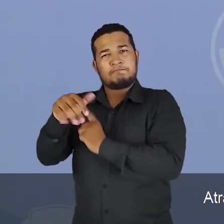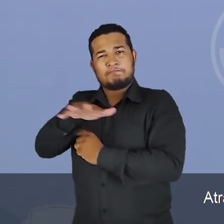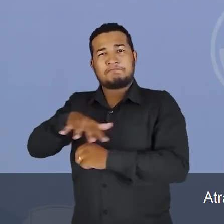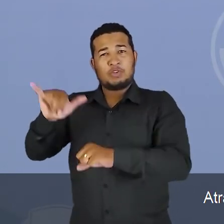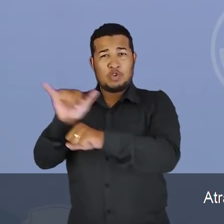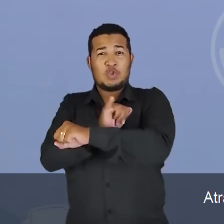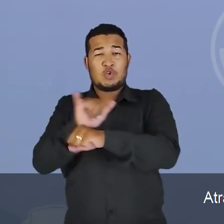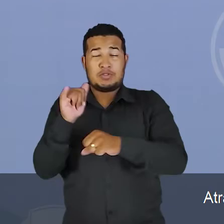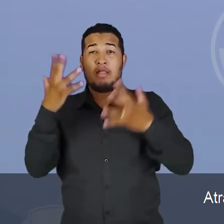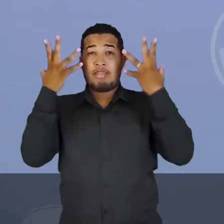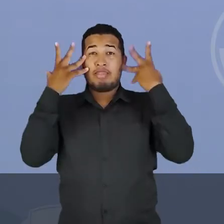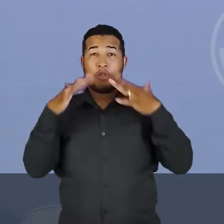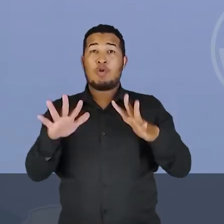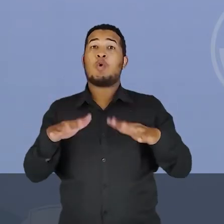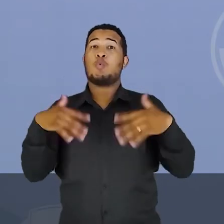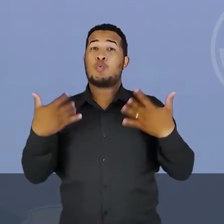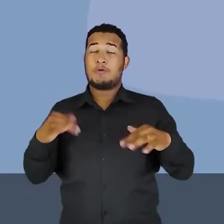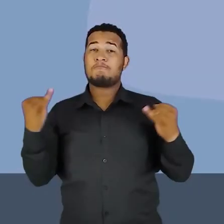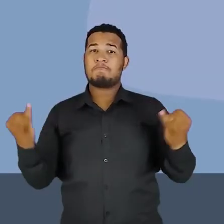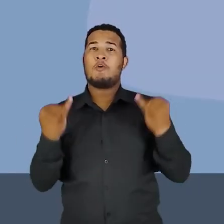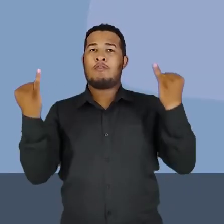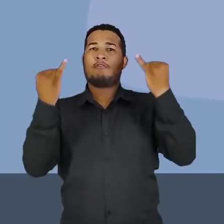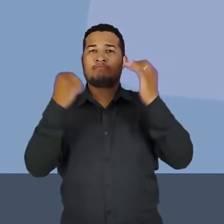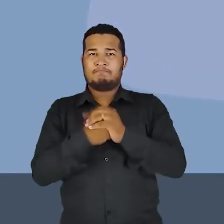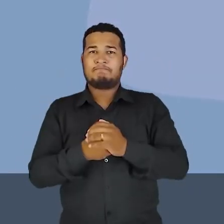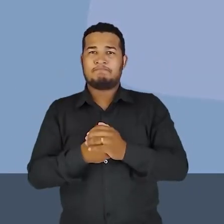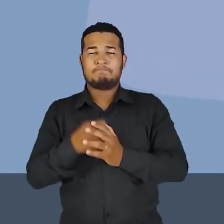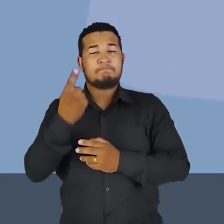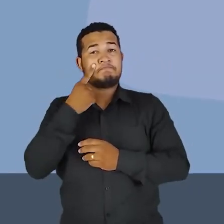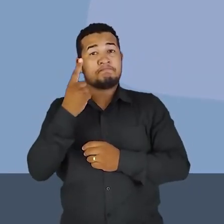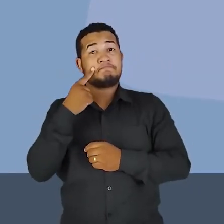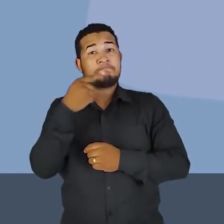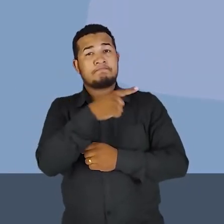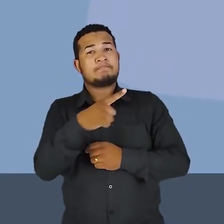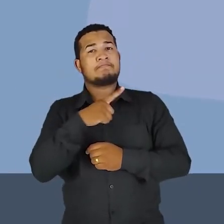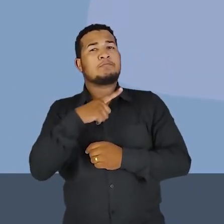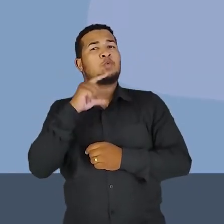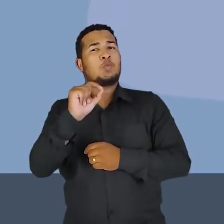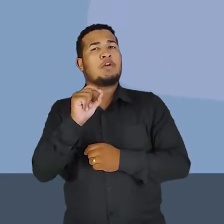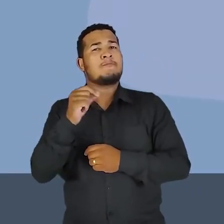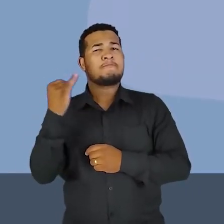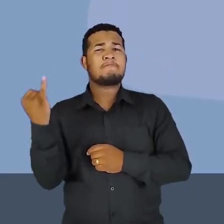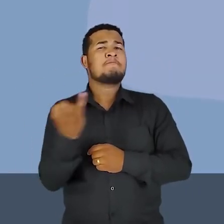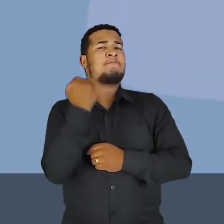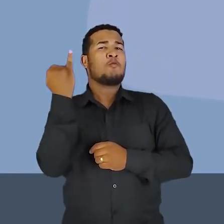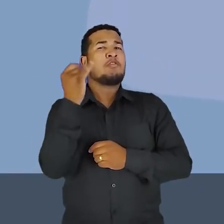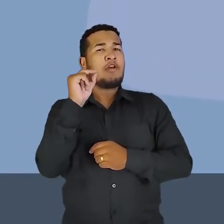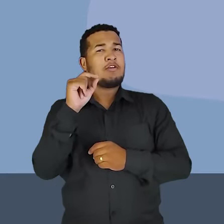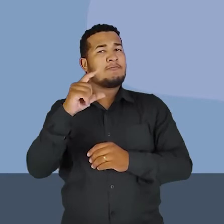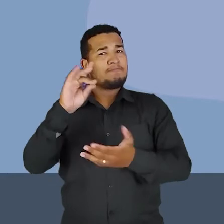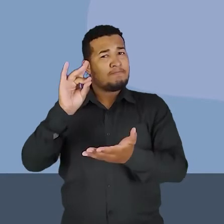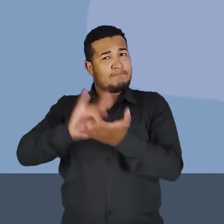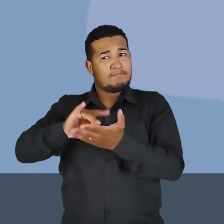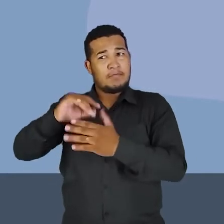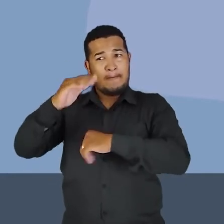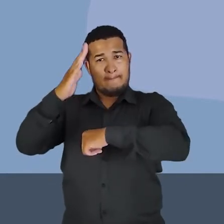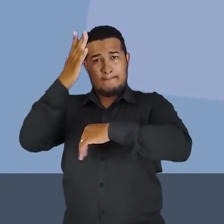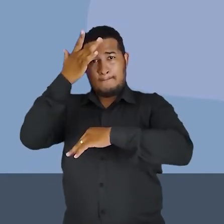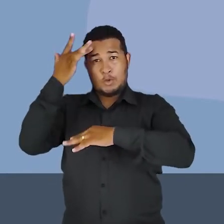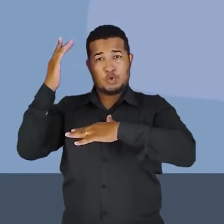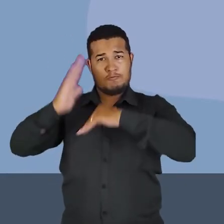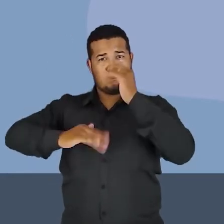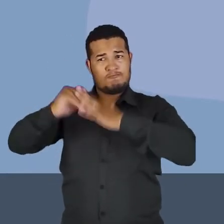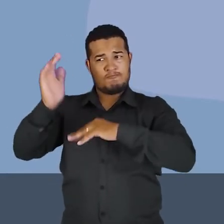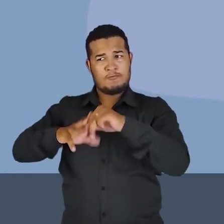recurso natural tão importante. Então, olha na imagem novamente, nós temos aí, ó, é muito importante que o produtor ele abrace o projeto